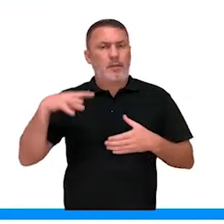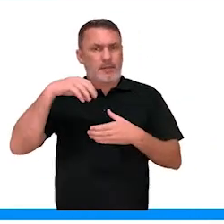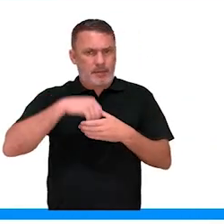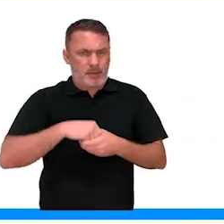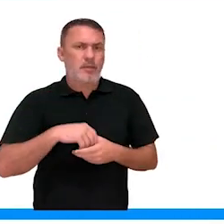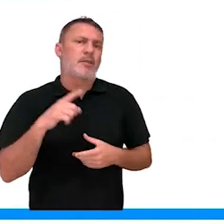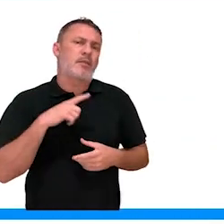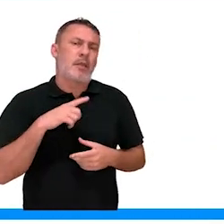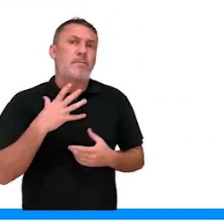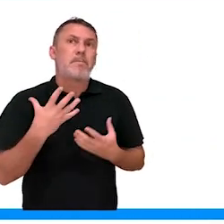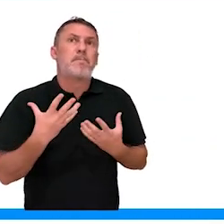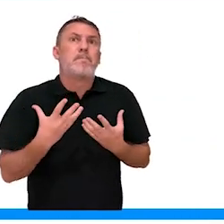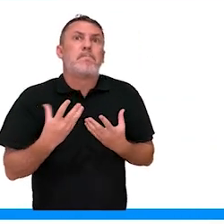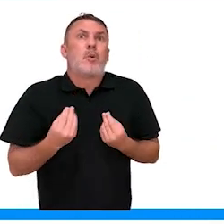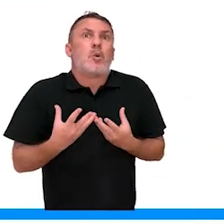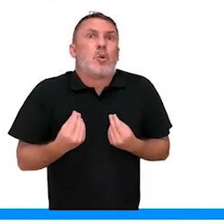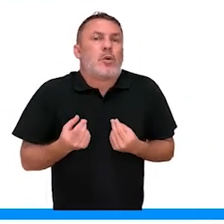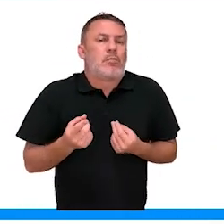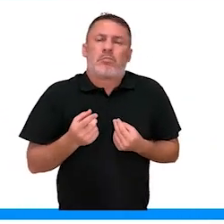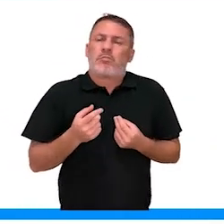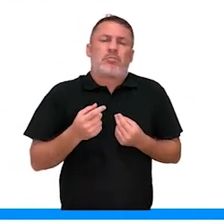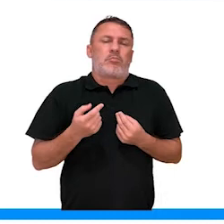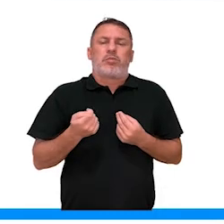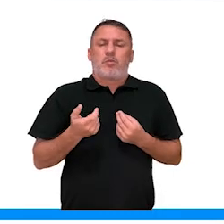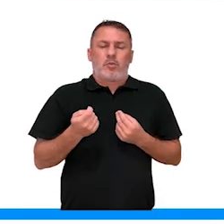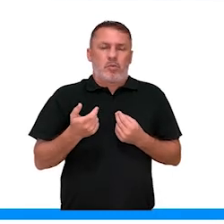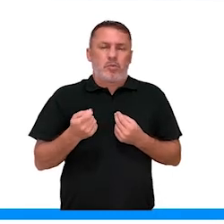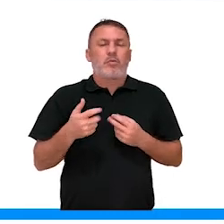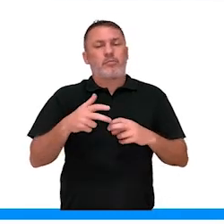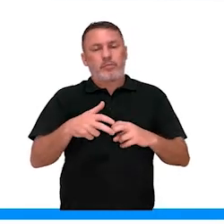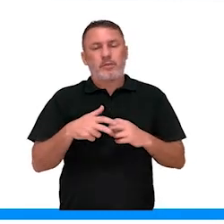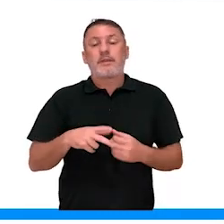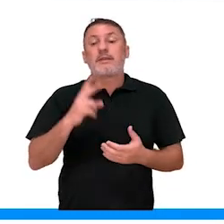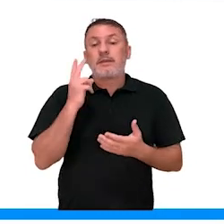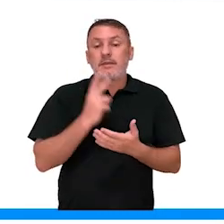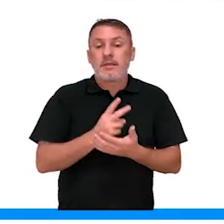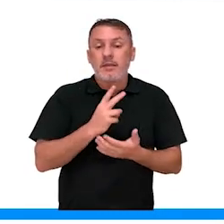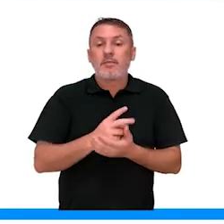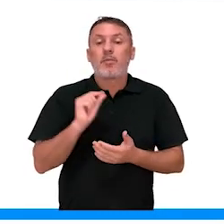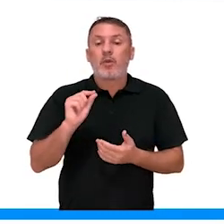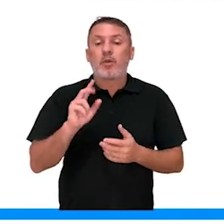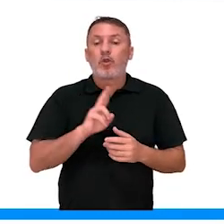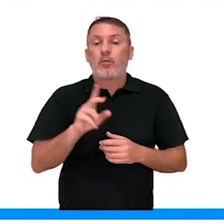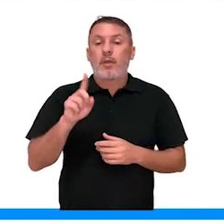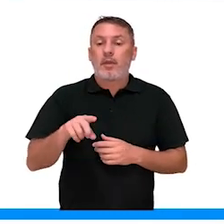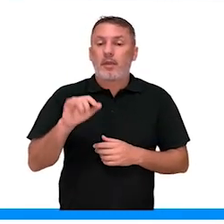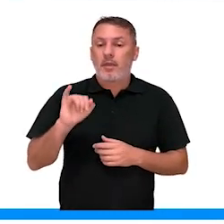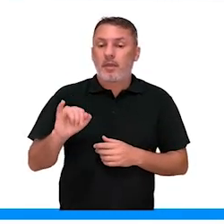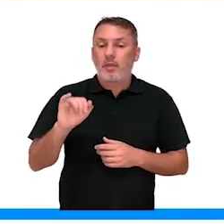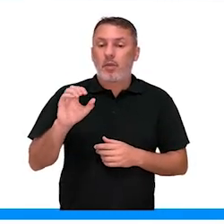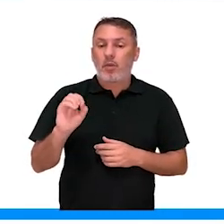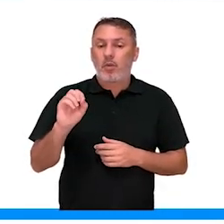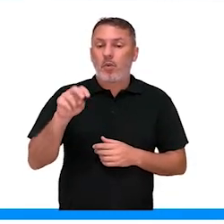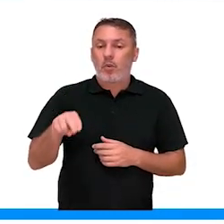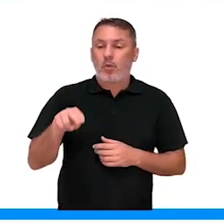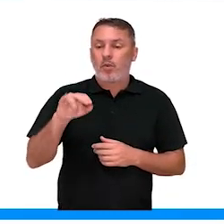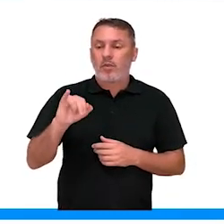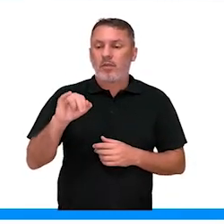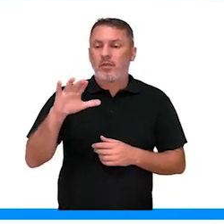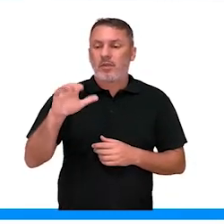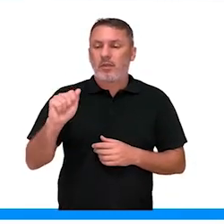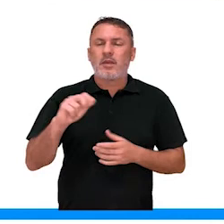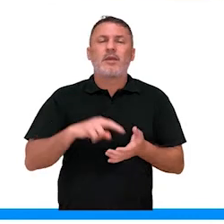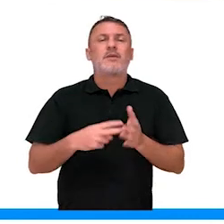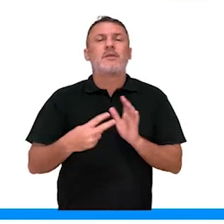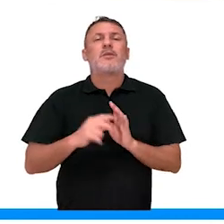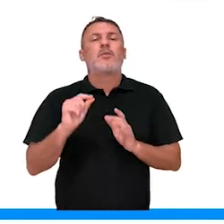nosso corpo em pequenas quantidades e sempre na forma iônica. O que significa